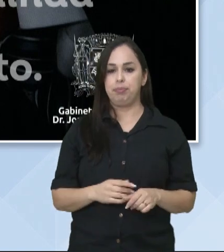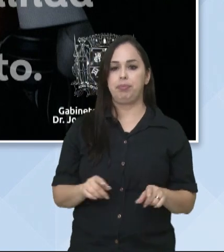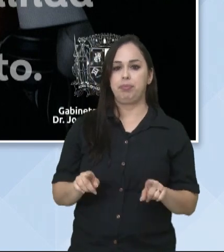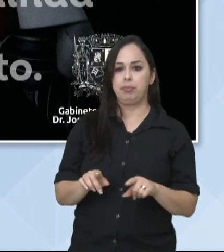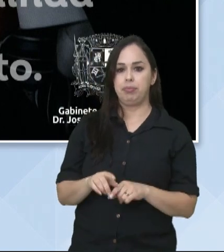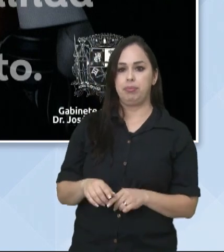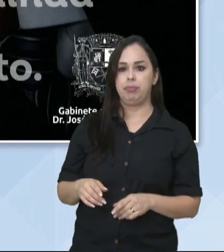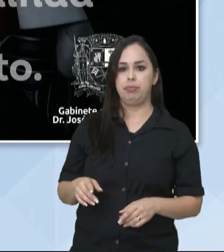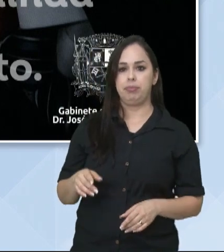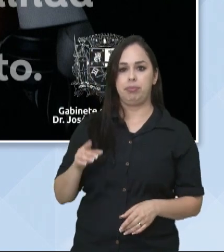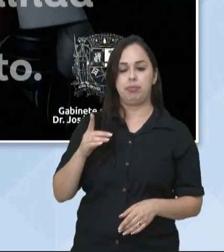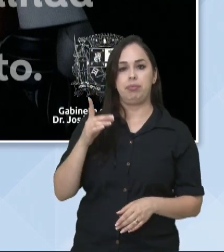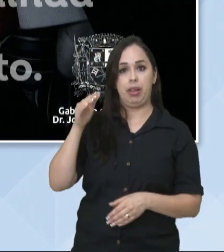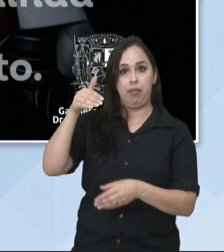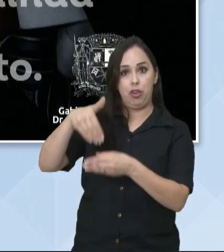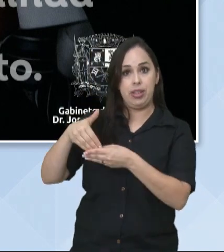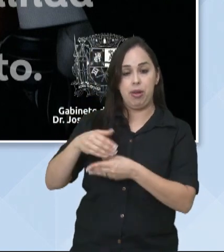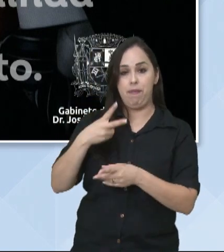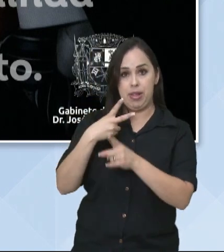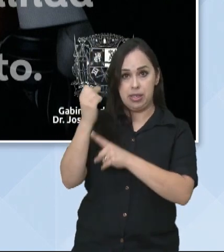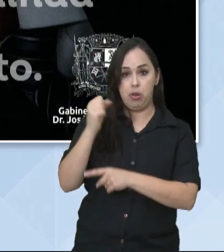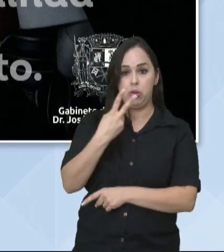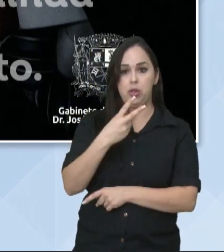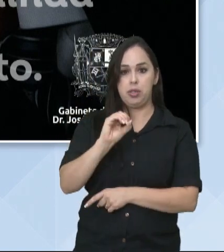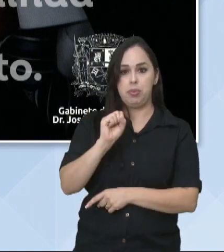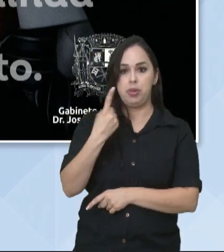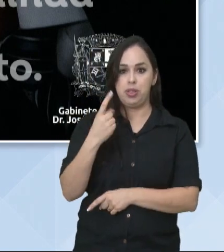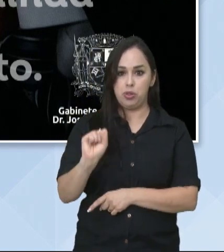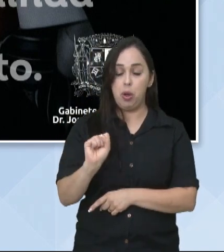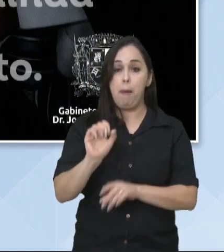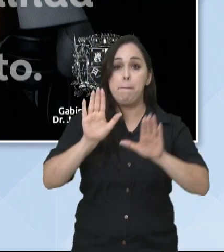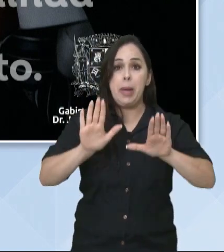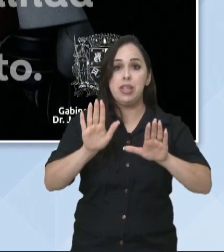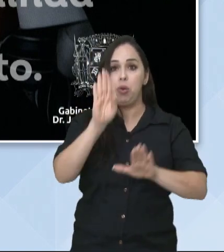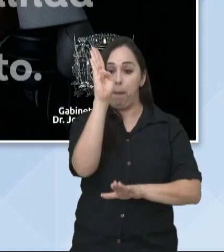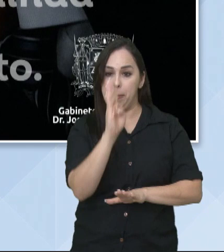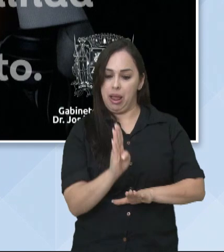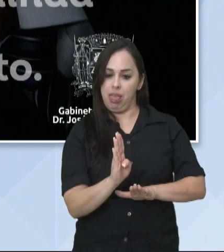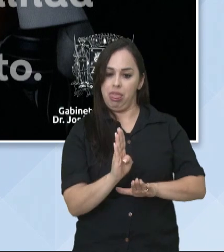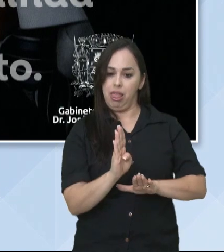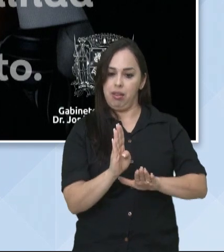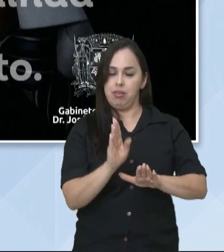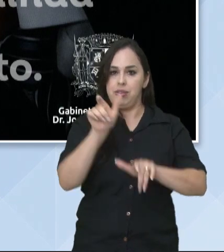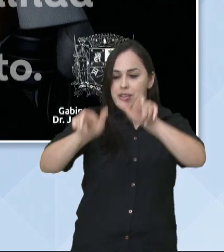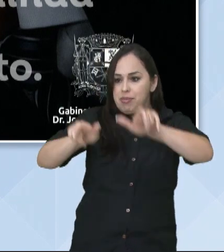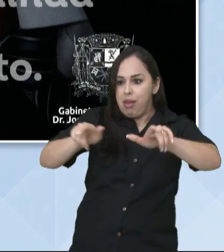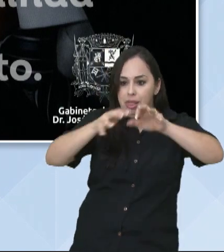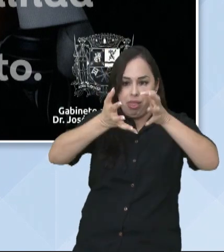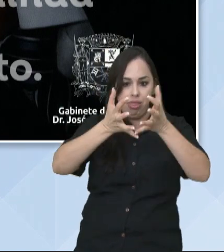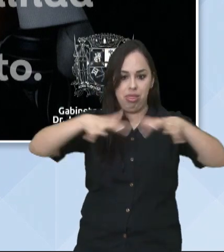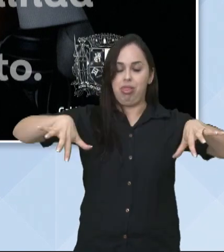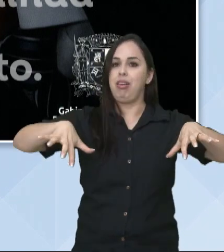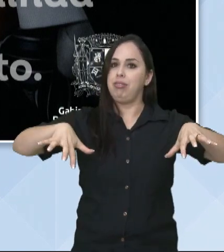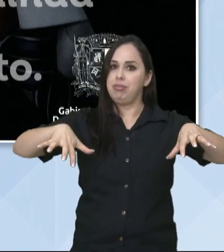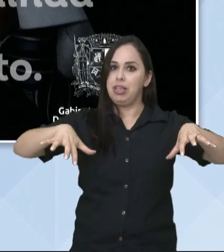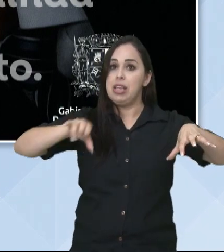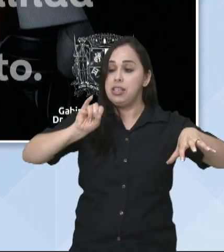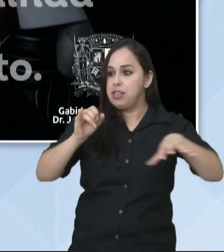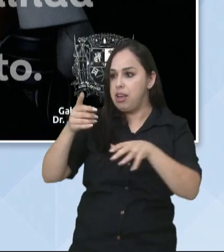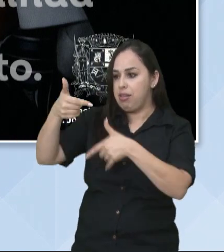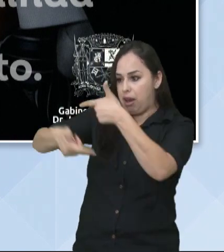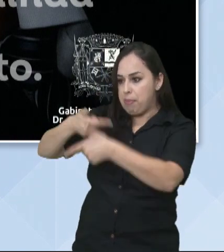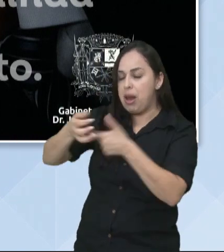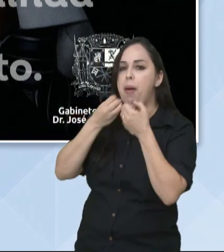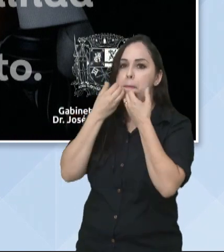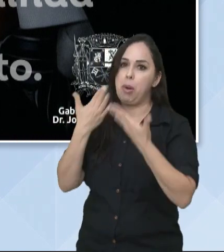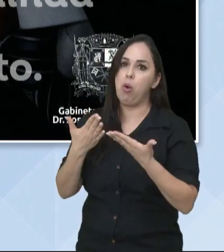Bolsonaro se elegeu em 2018, mas deixou um país dividido, tá? E se tivesse feito um mandato bom, o país